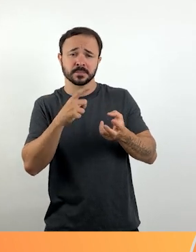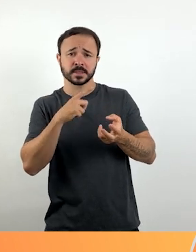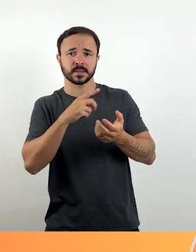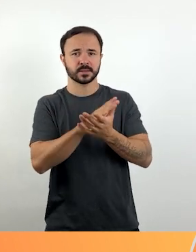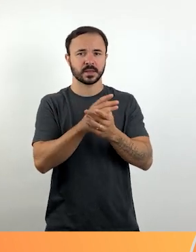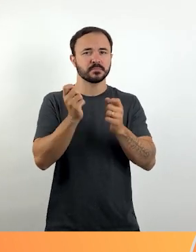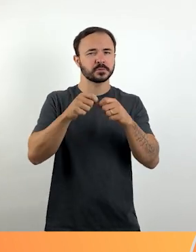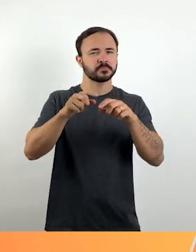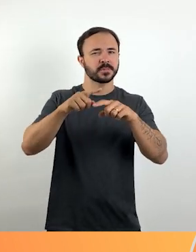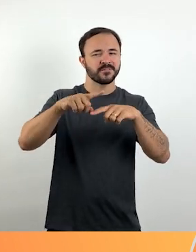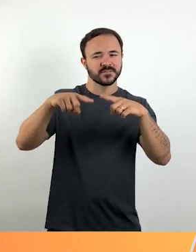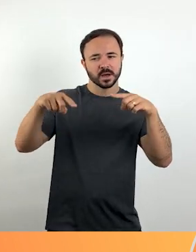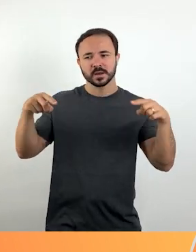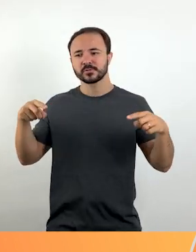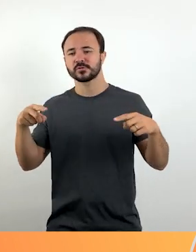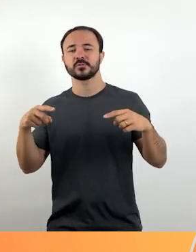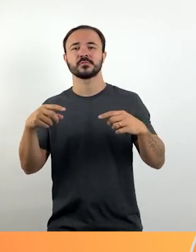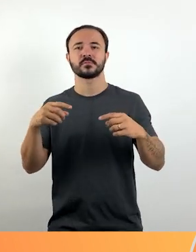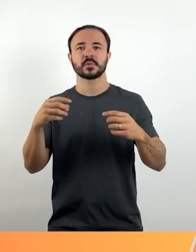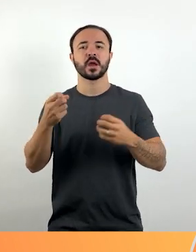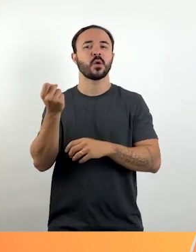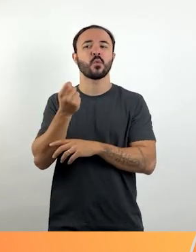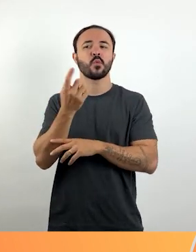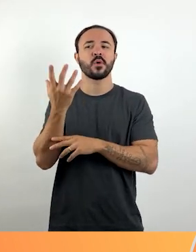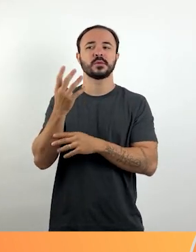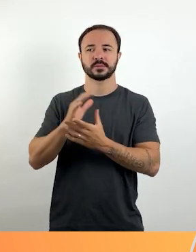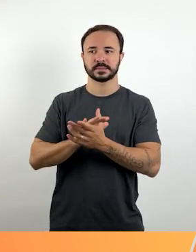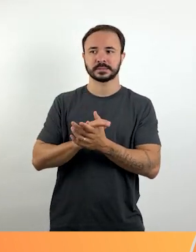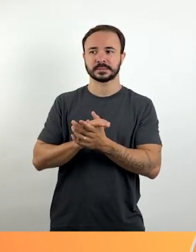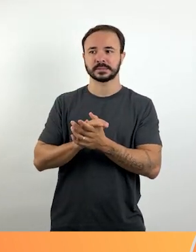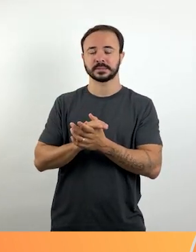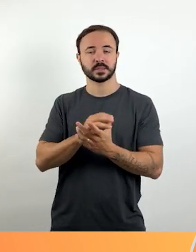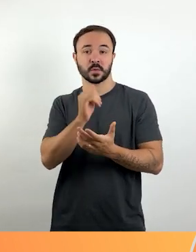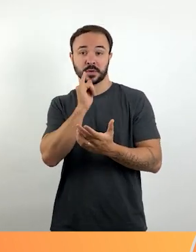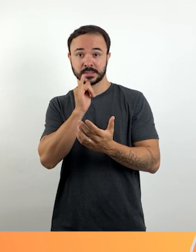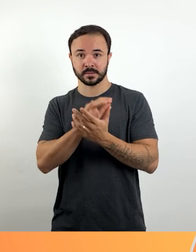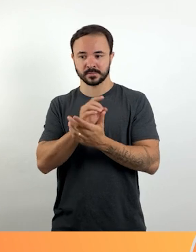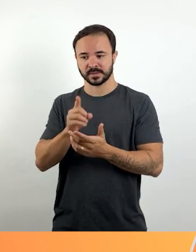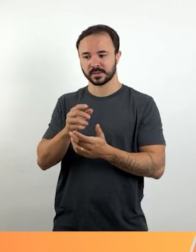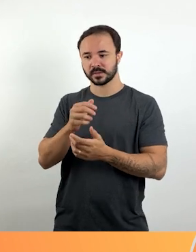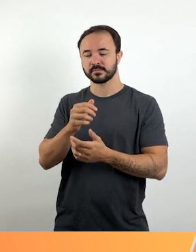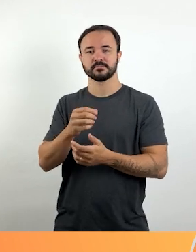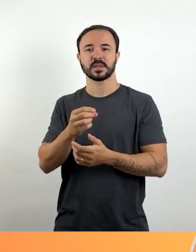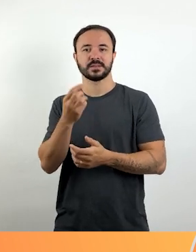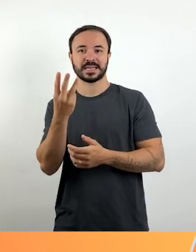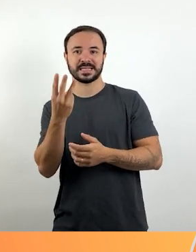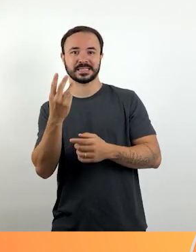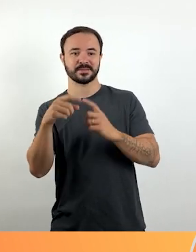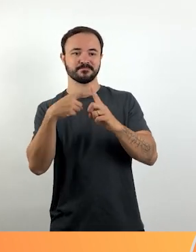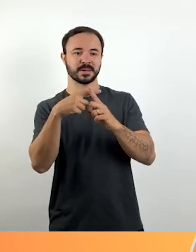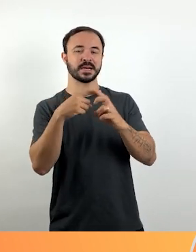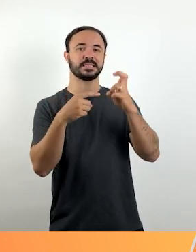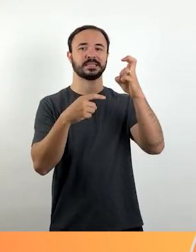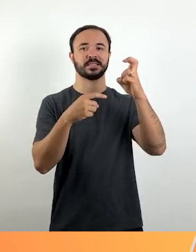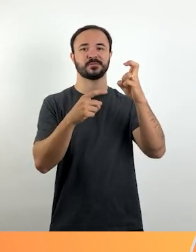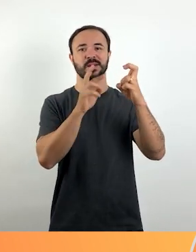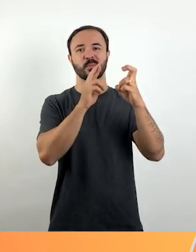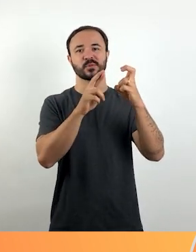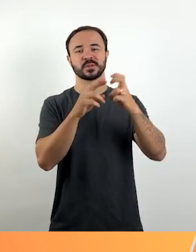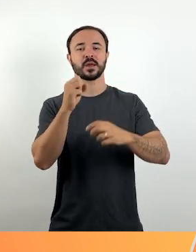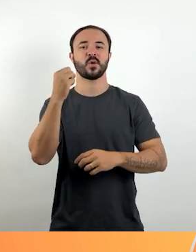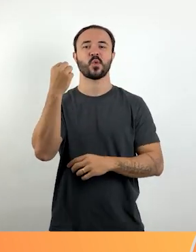variar sempre em 8. Como assim, professor? Se eu pego esse 3 mais esse 5, eu tenho aqui 8.